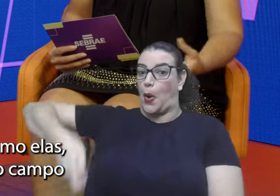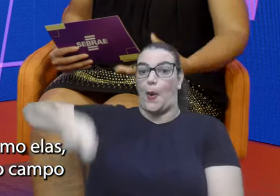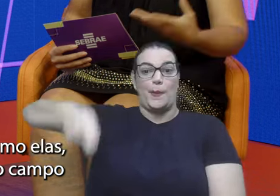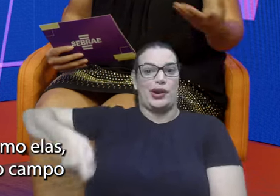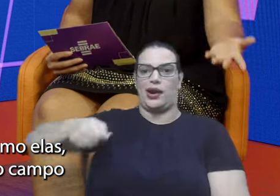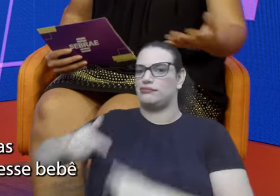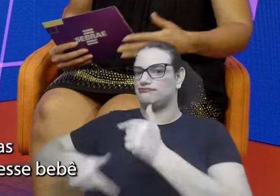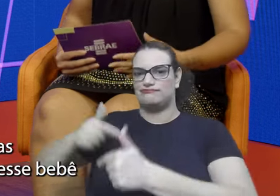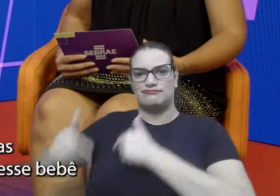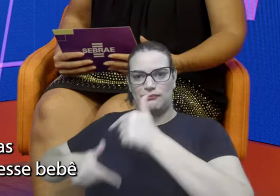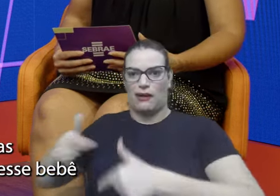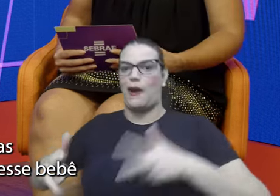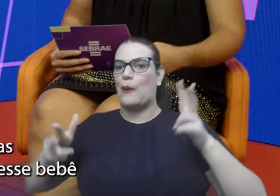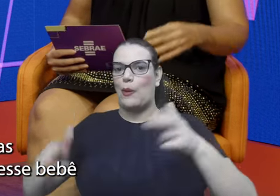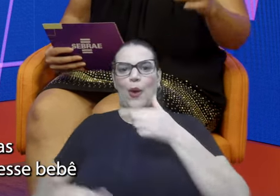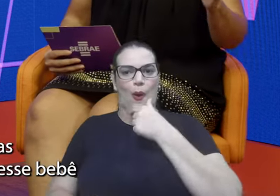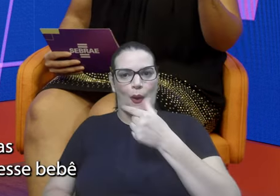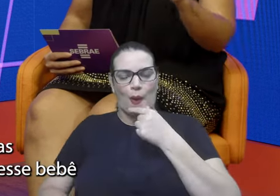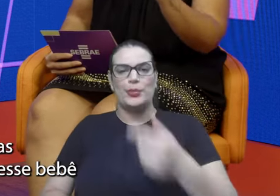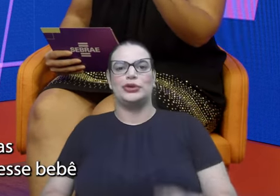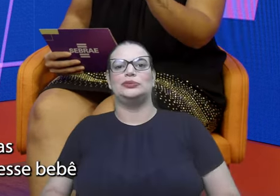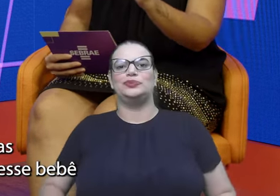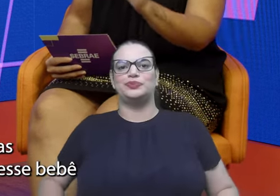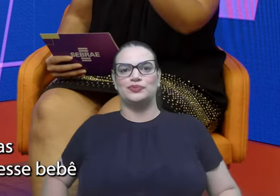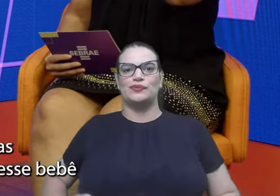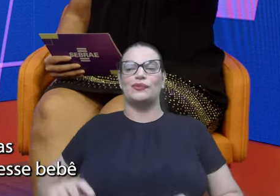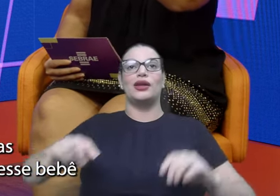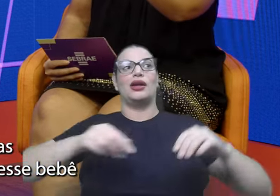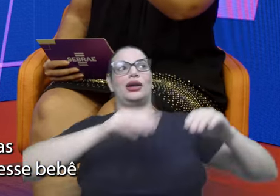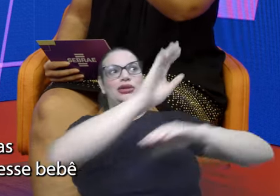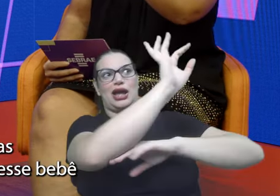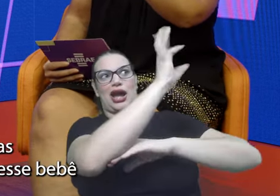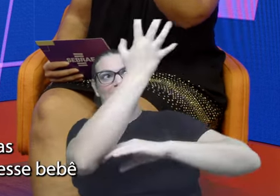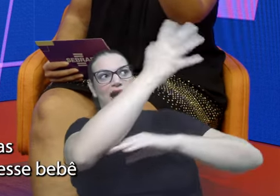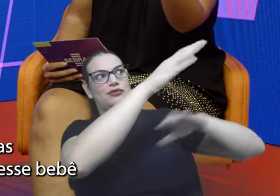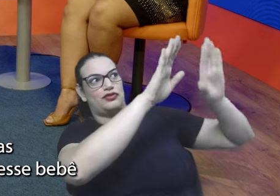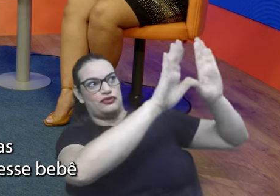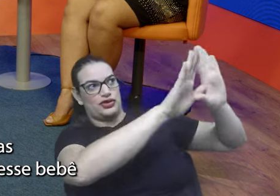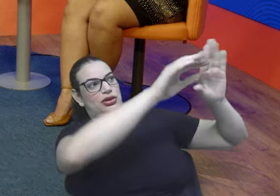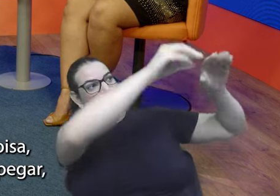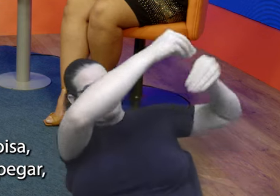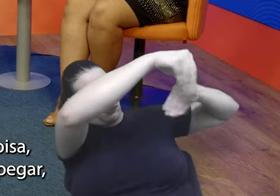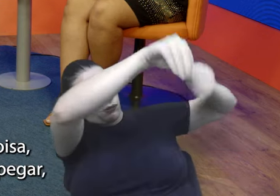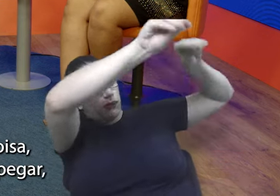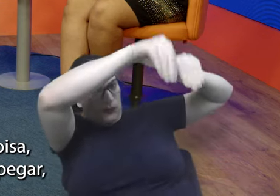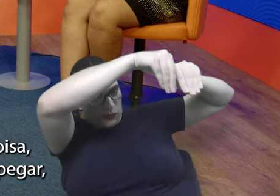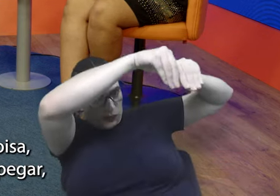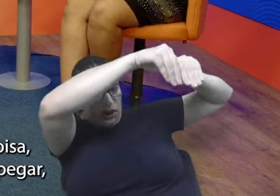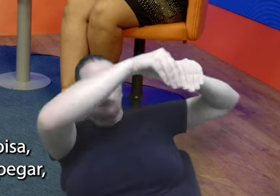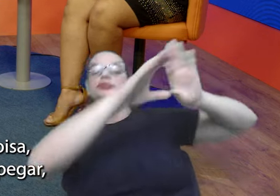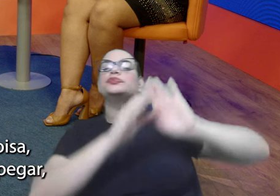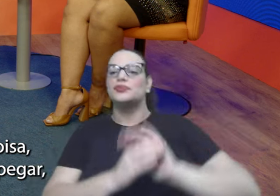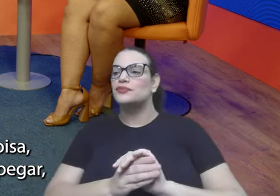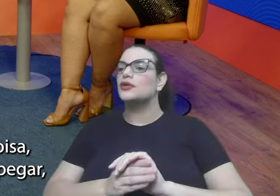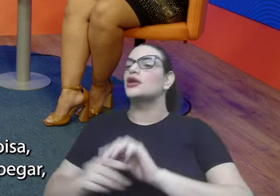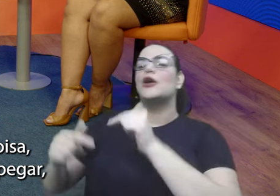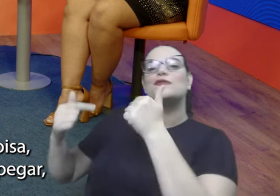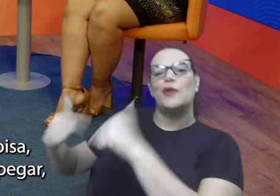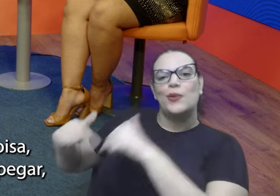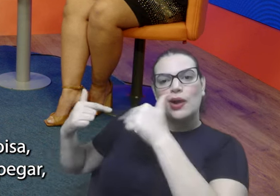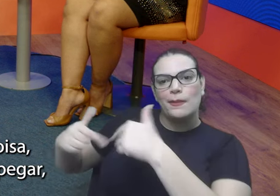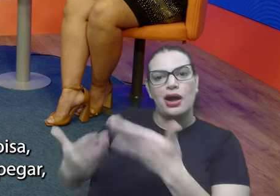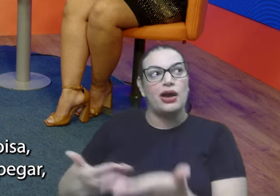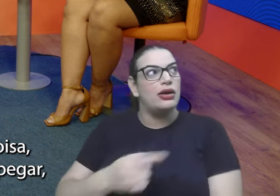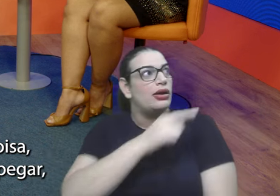trabalhar também no campo assim como os homens elas deixavam os bebês pendurados e esse bebê ele estava né a sorte de qualquer coisa